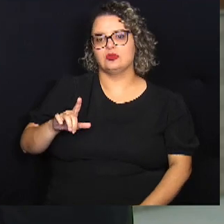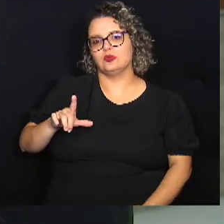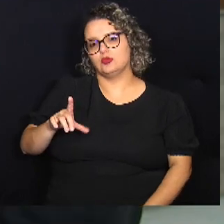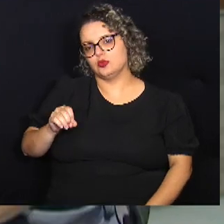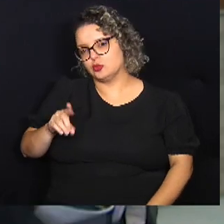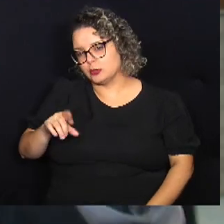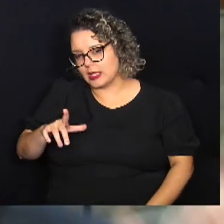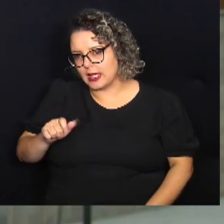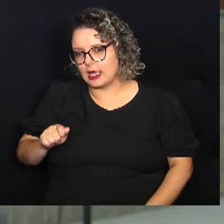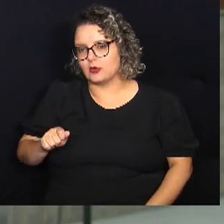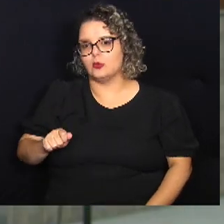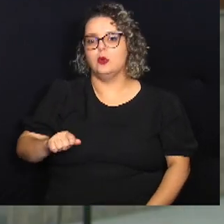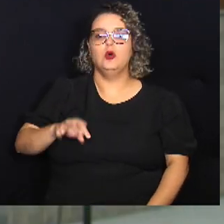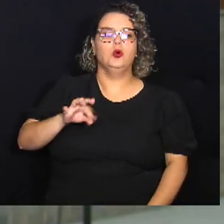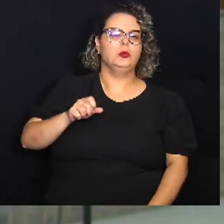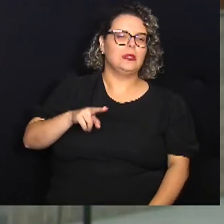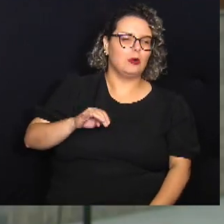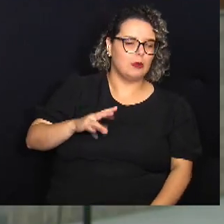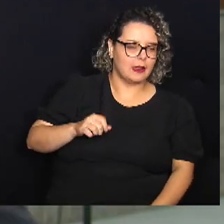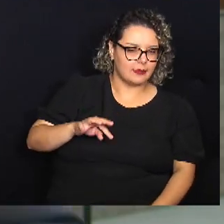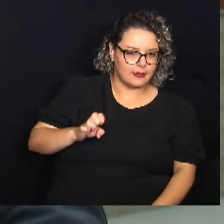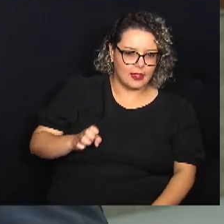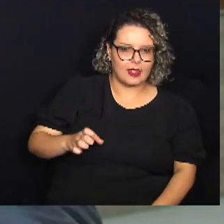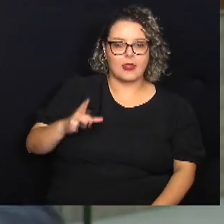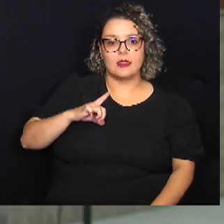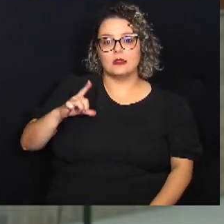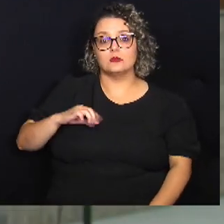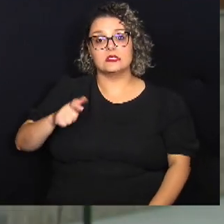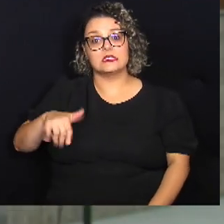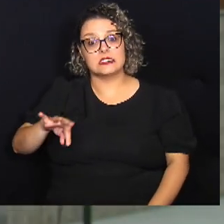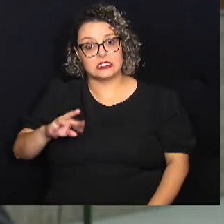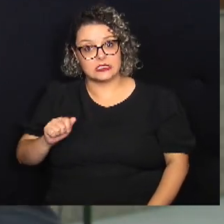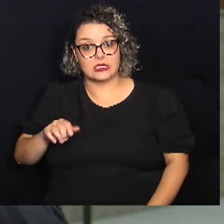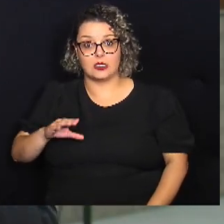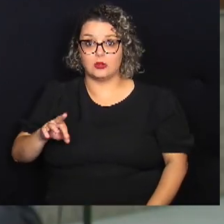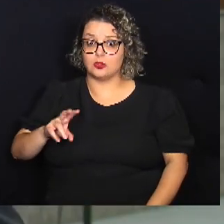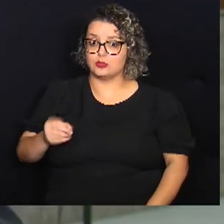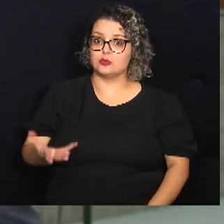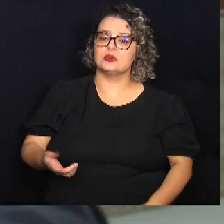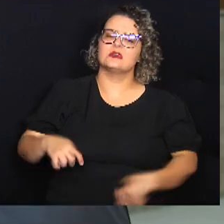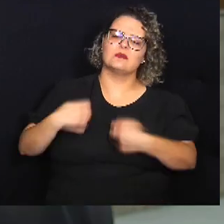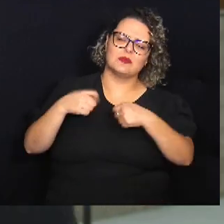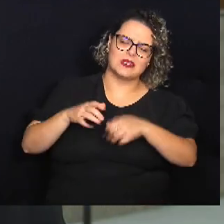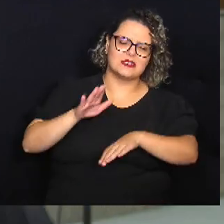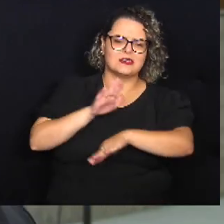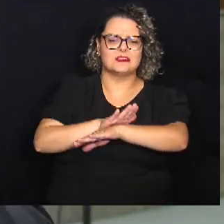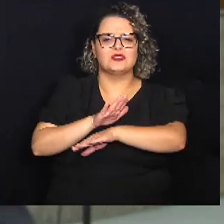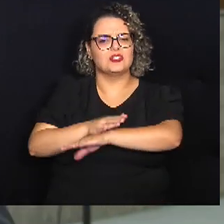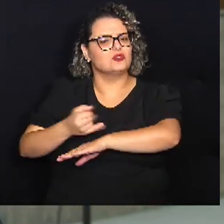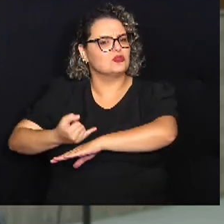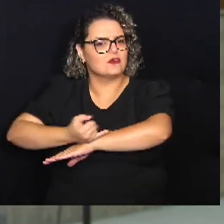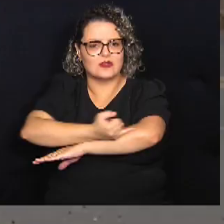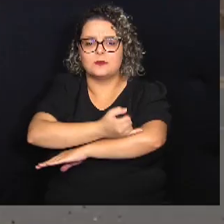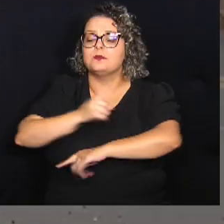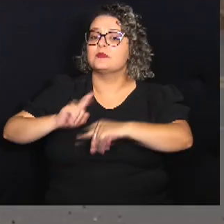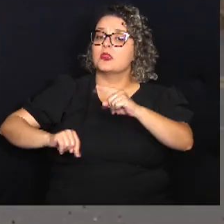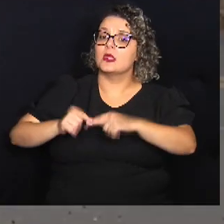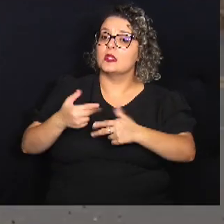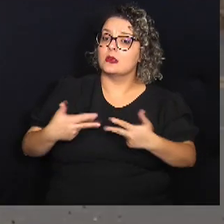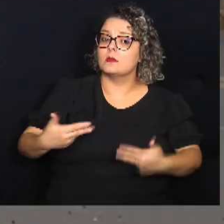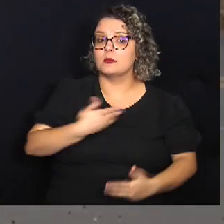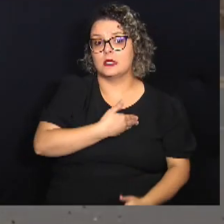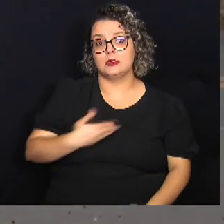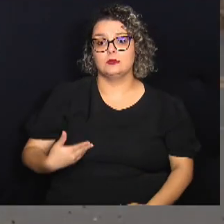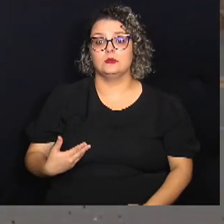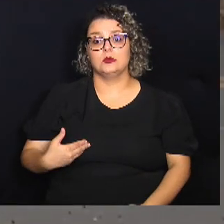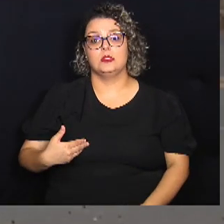Ali nós temos vários prédios na região do Santa Cruz, uma região muito carente de infraestrutura, de equipamentos públicos, e o